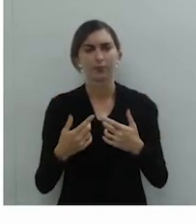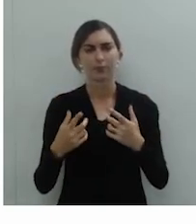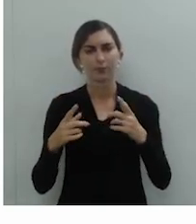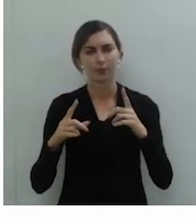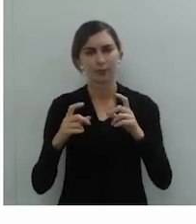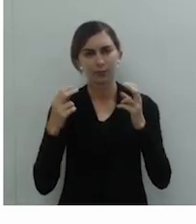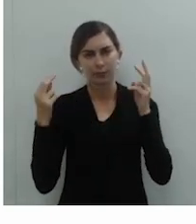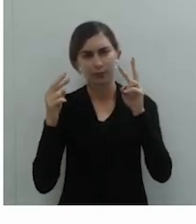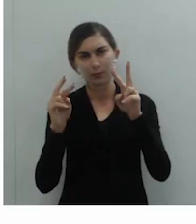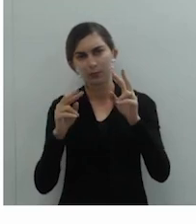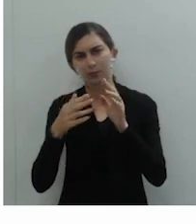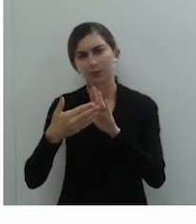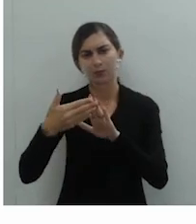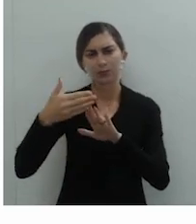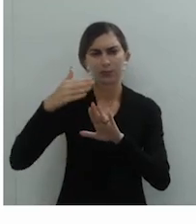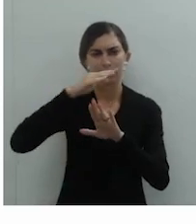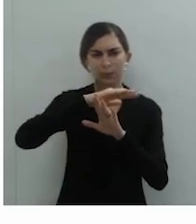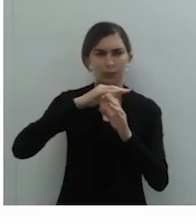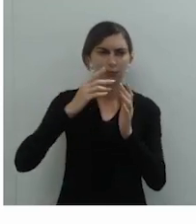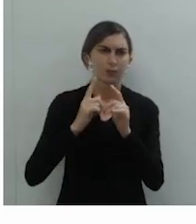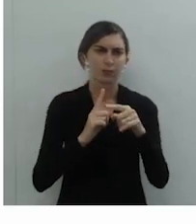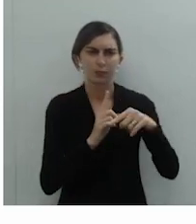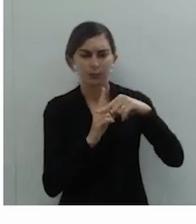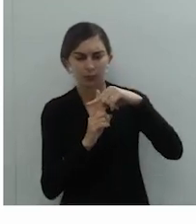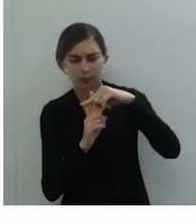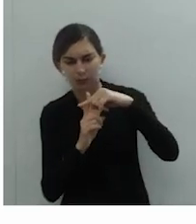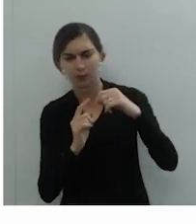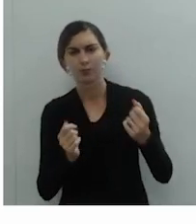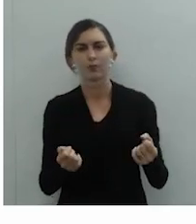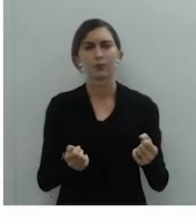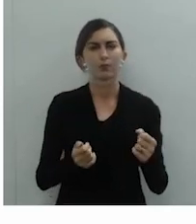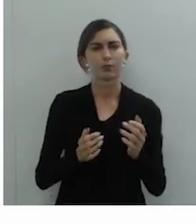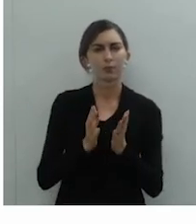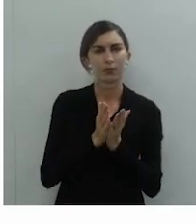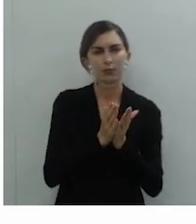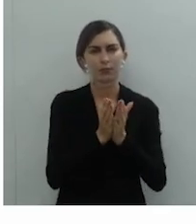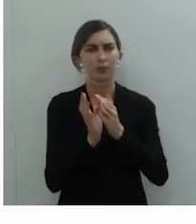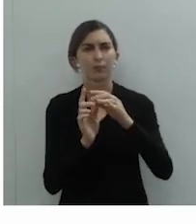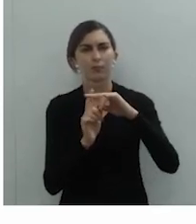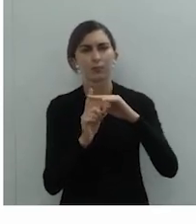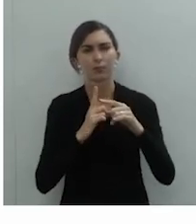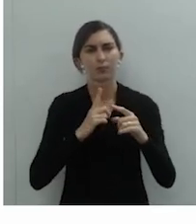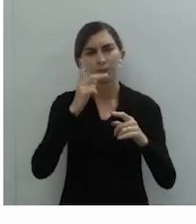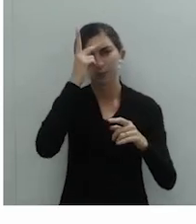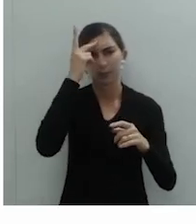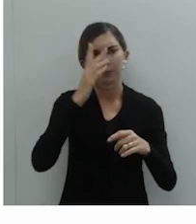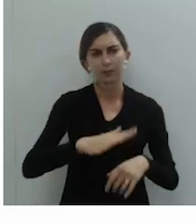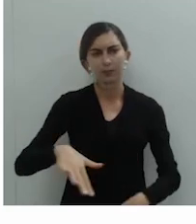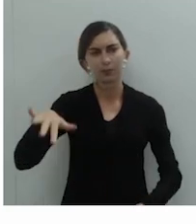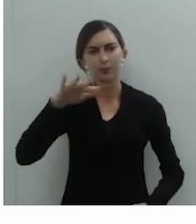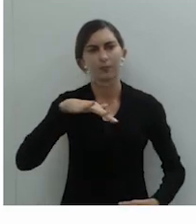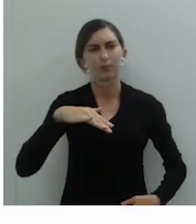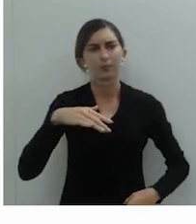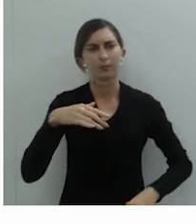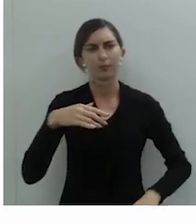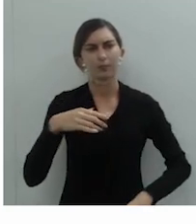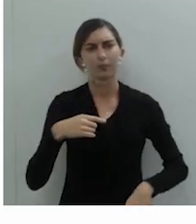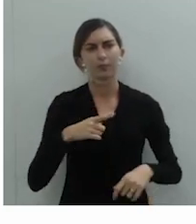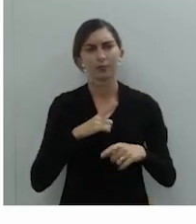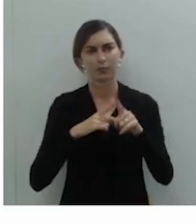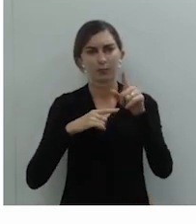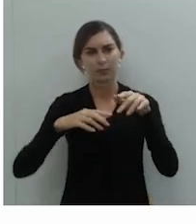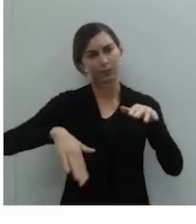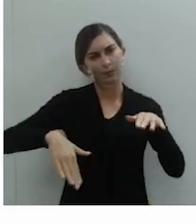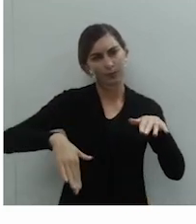embarcações, vejam ali ao fundo que tem uma cruz. Vocês vejam que tem pessoas nessa parte